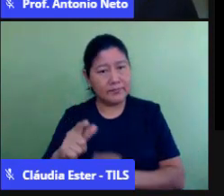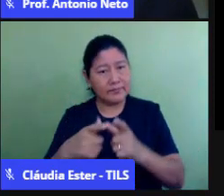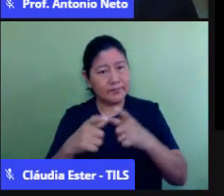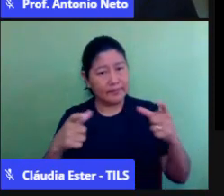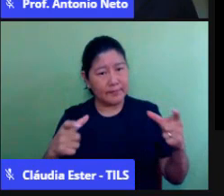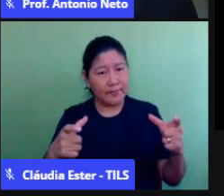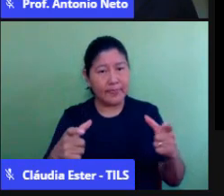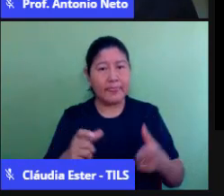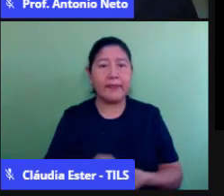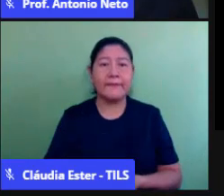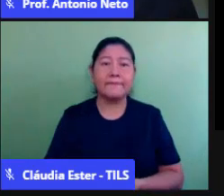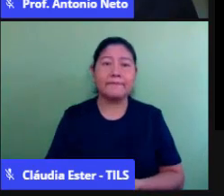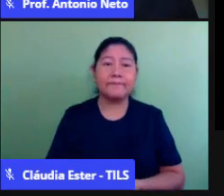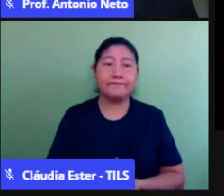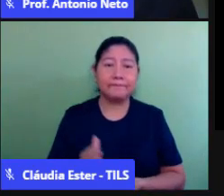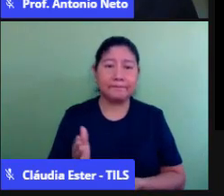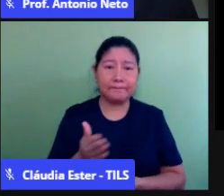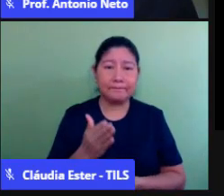Vamos?